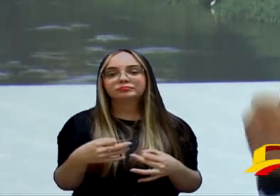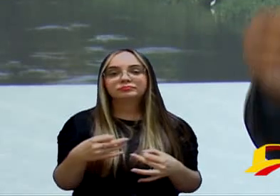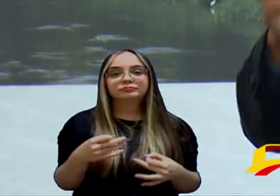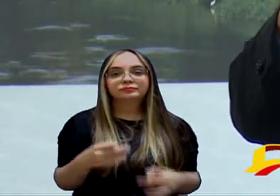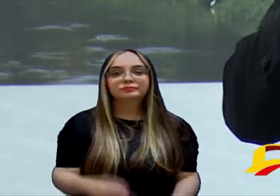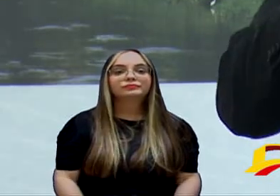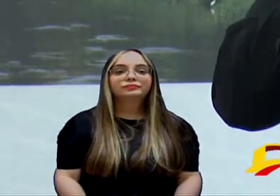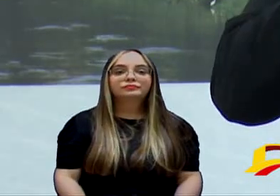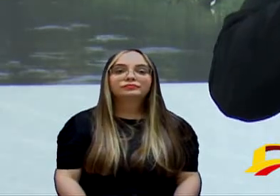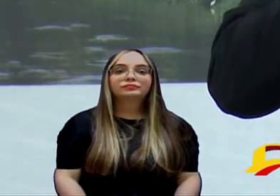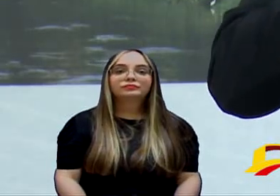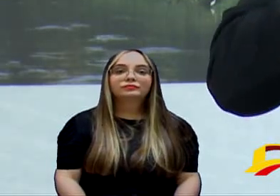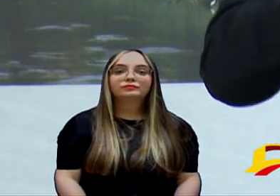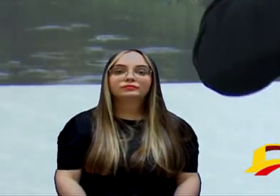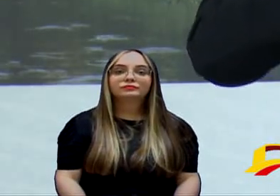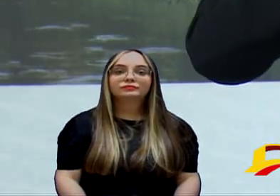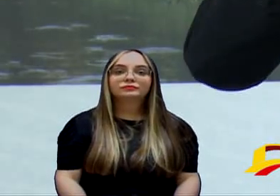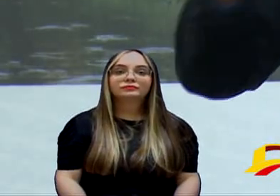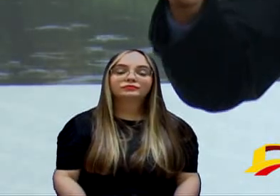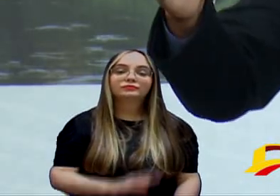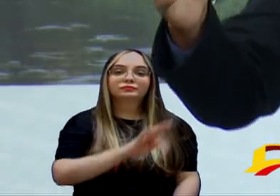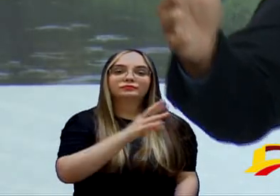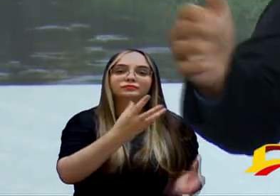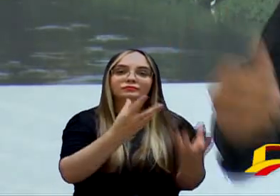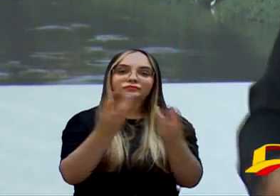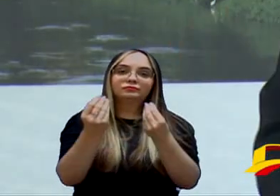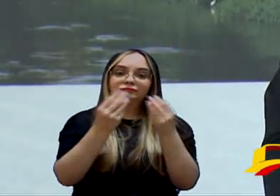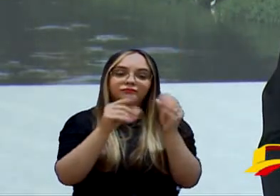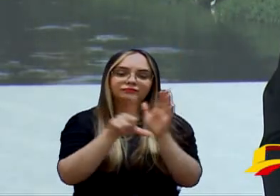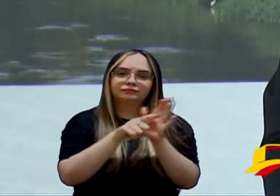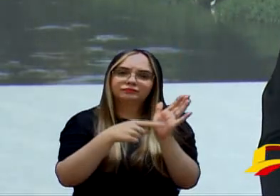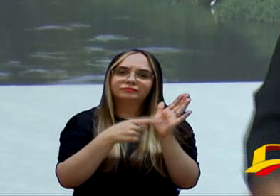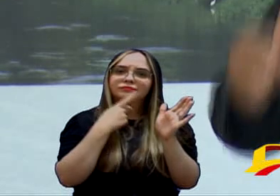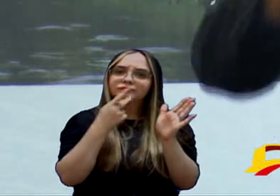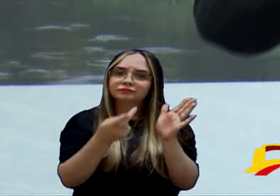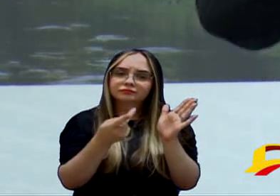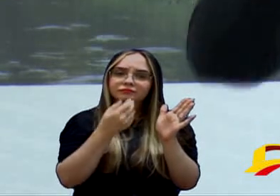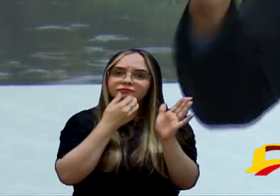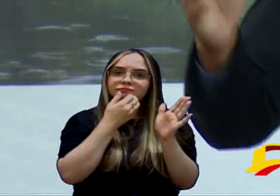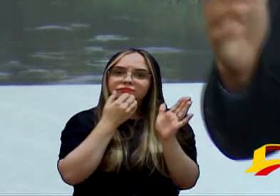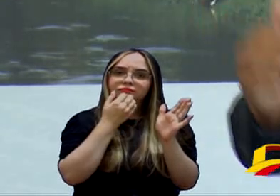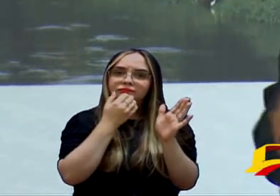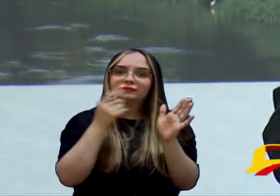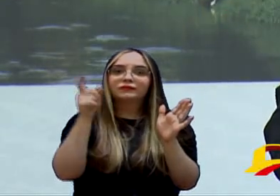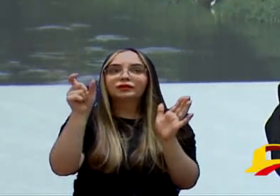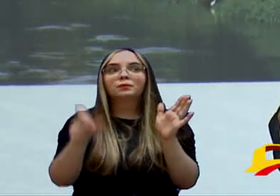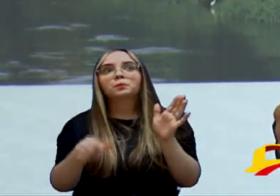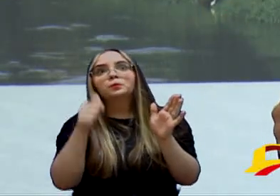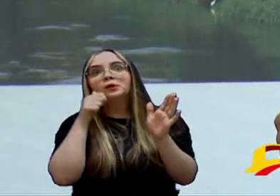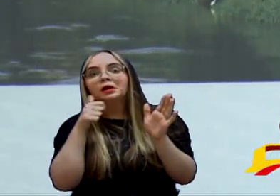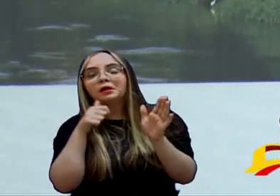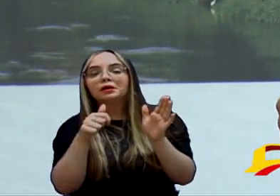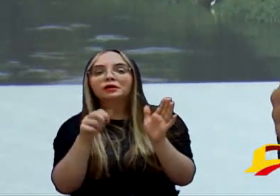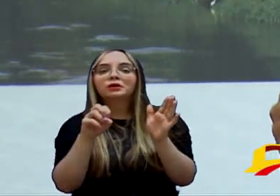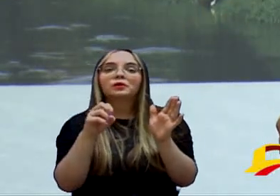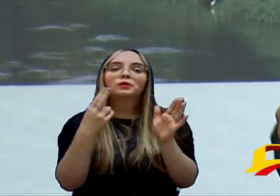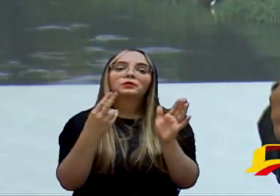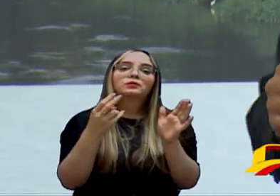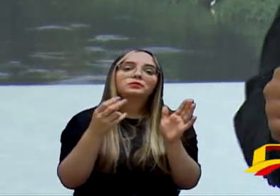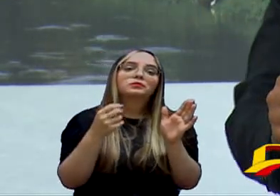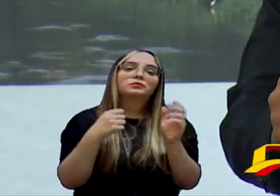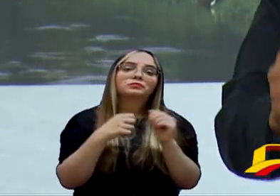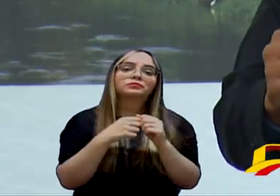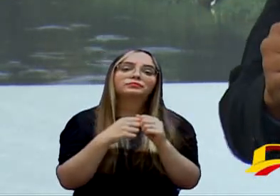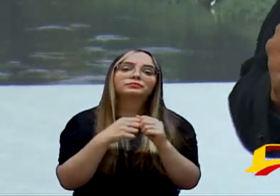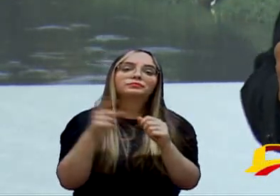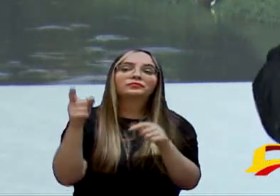os preceitos legais não é porque a mulher não é porque é